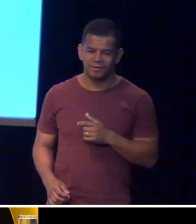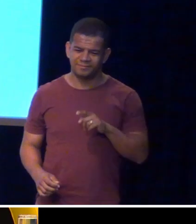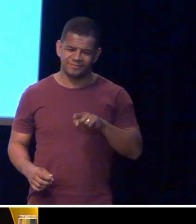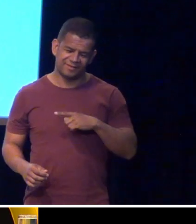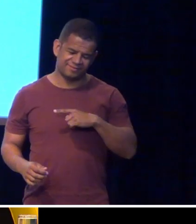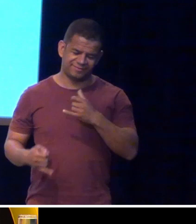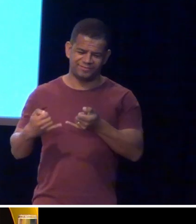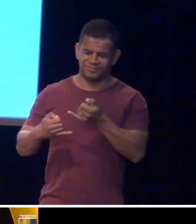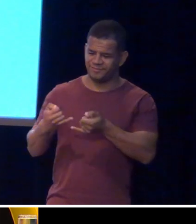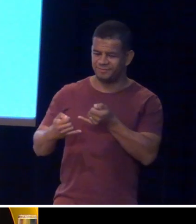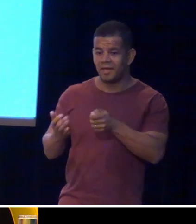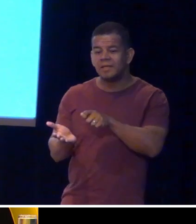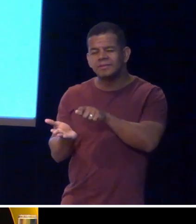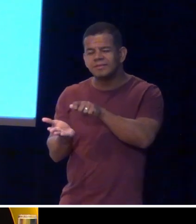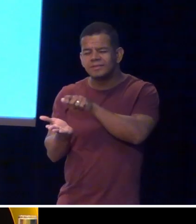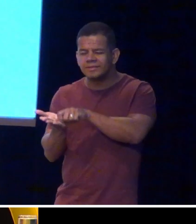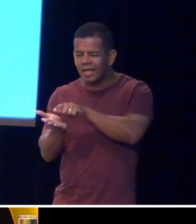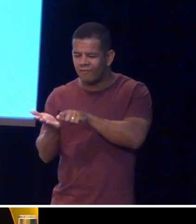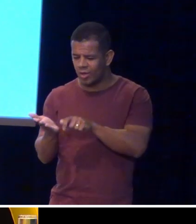escreva no jornal